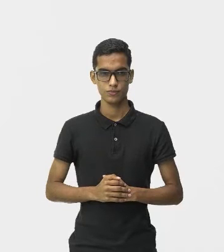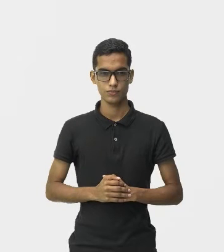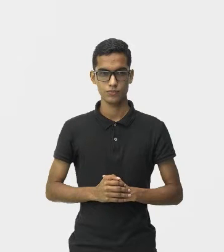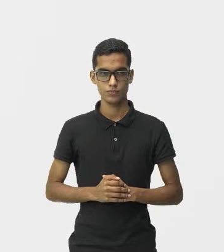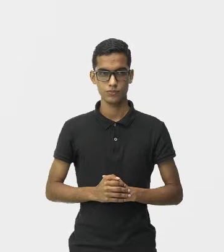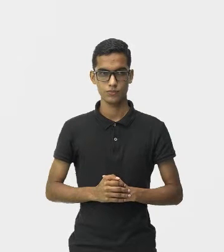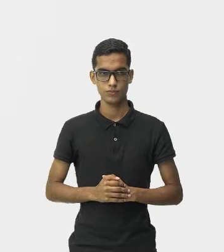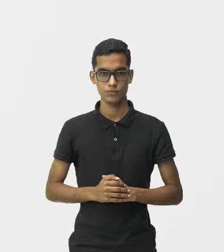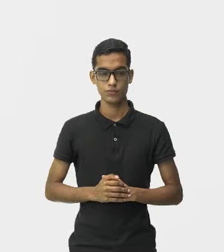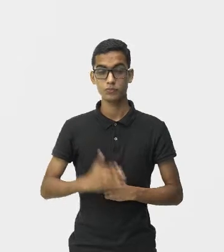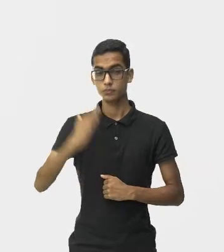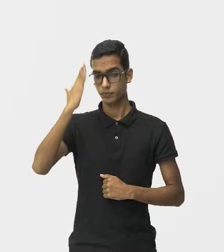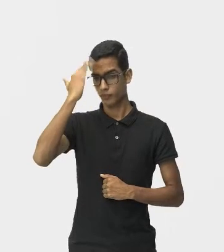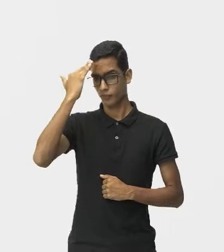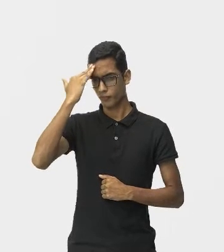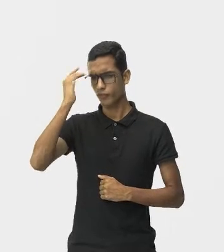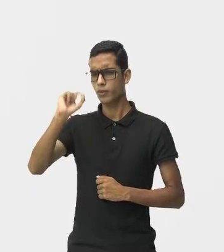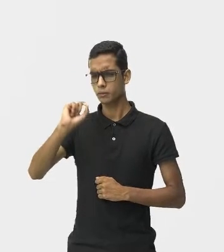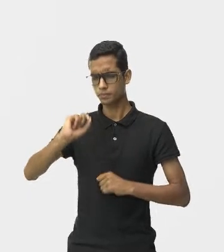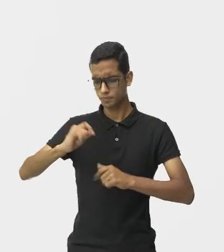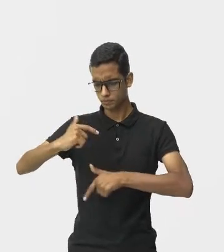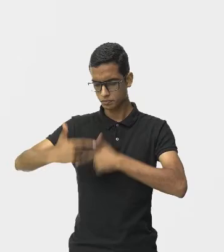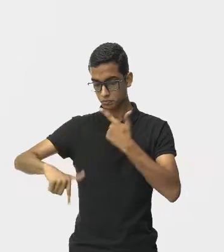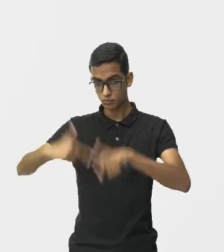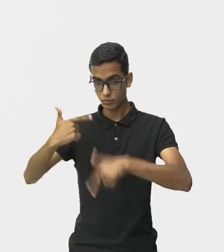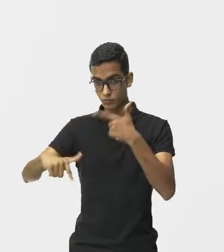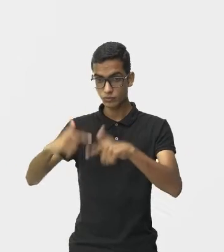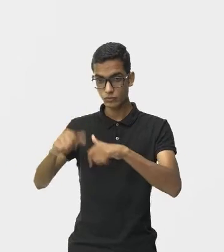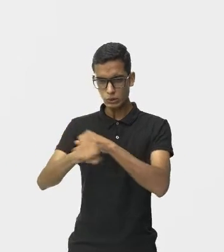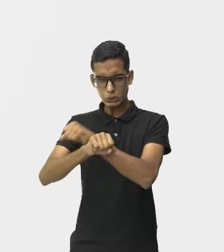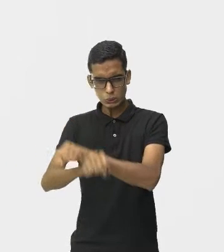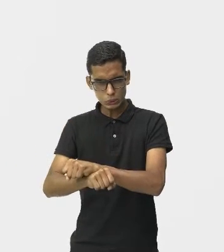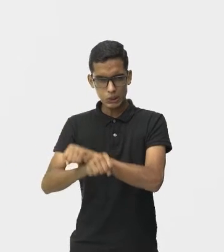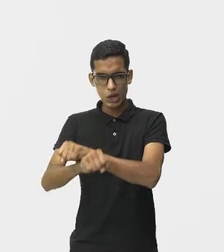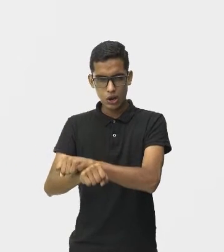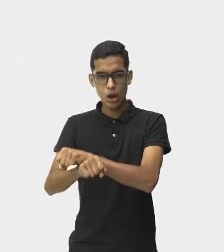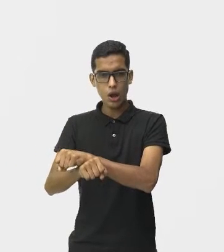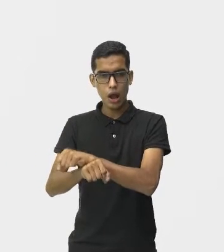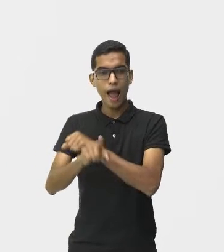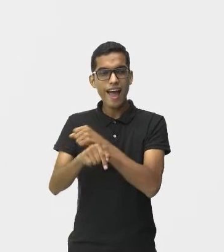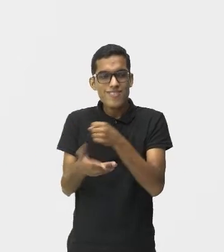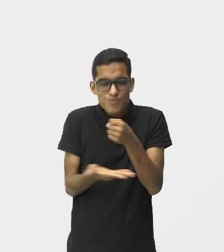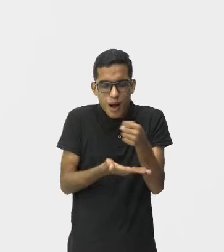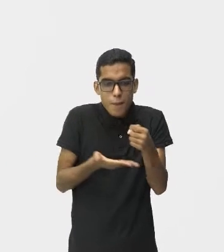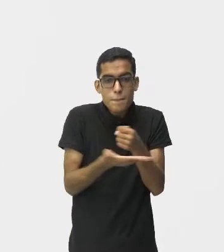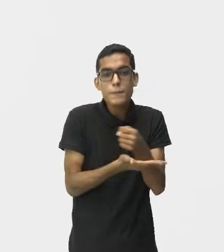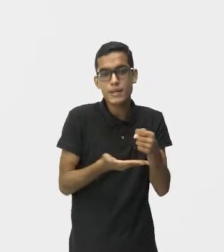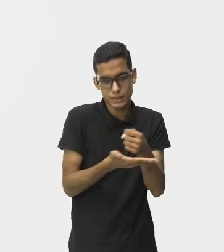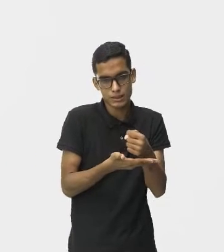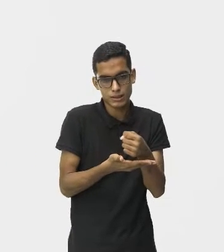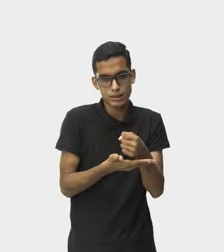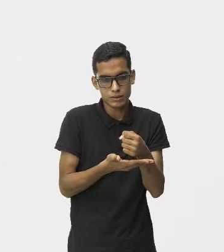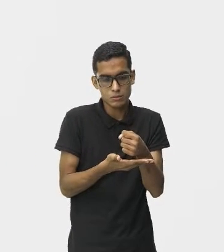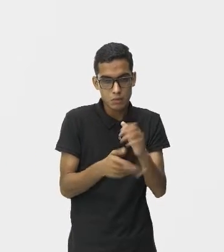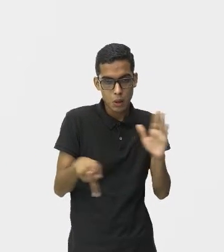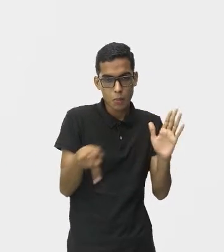Sabemos que o trabalho escravo era um dos pilares da riqueza de Roma. A maioria deles era prisioneiro de